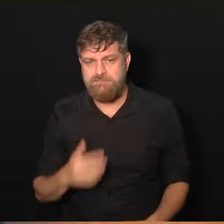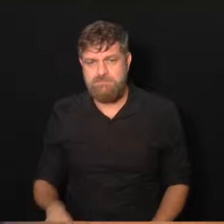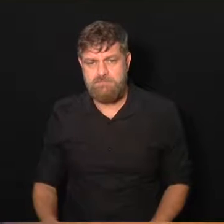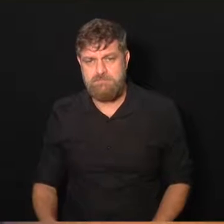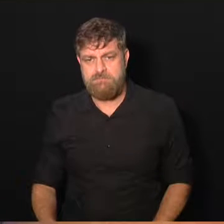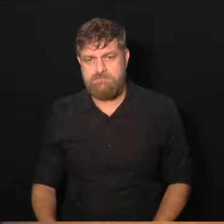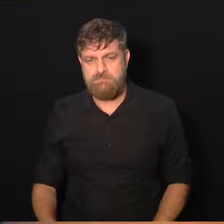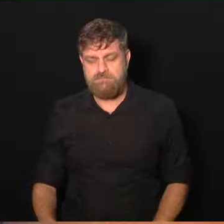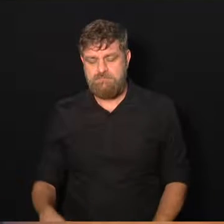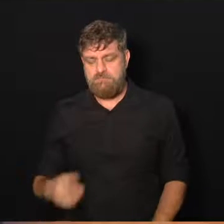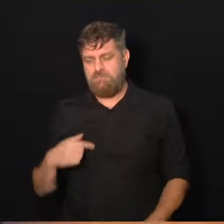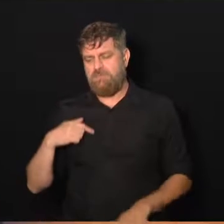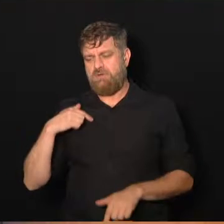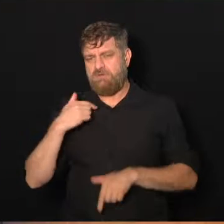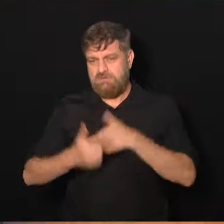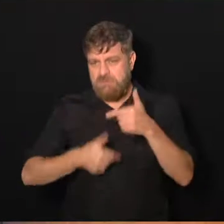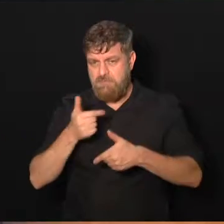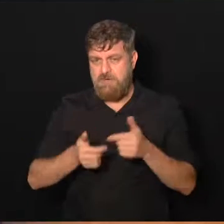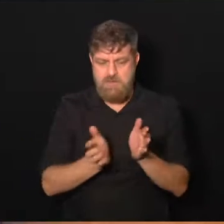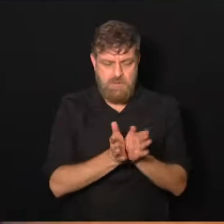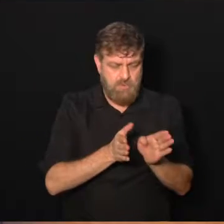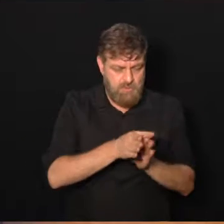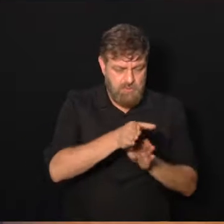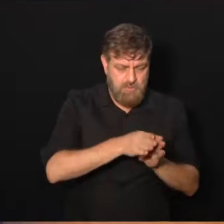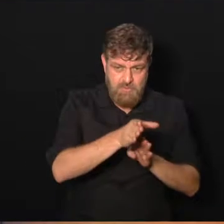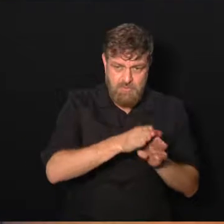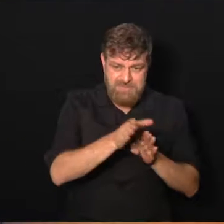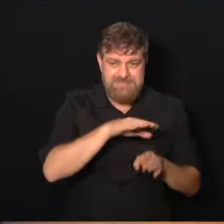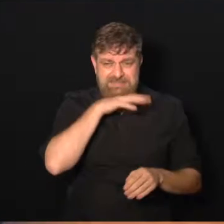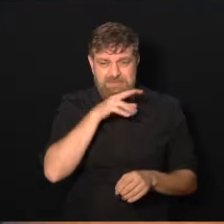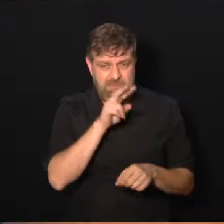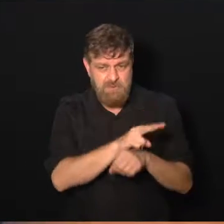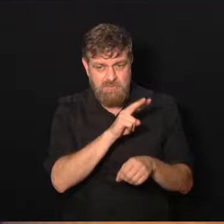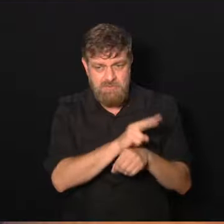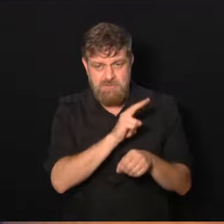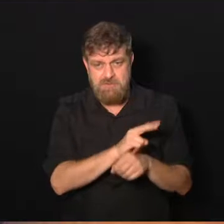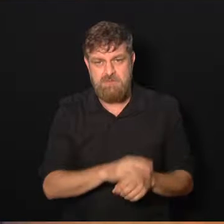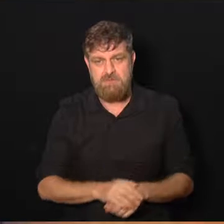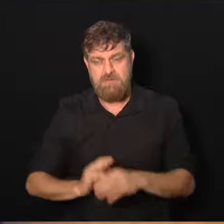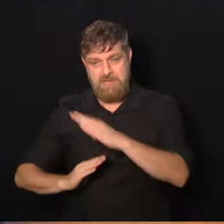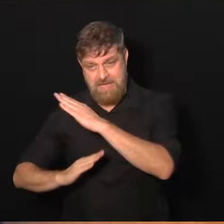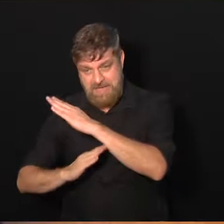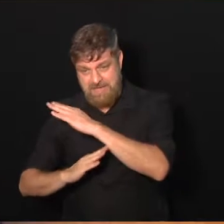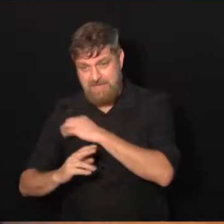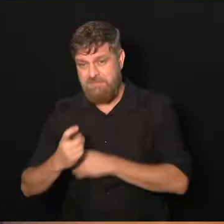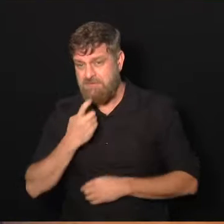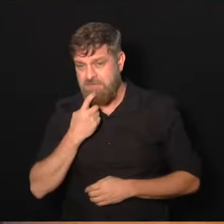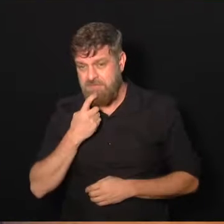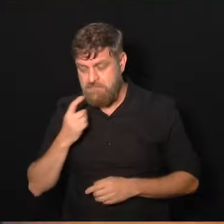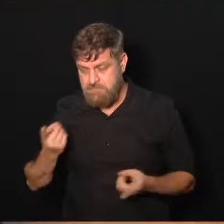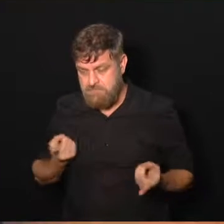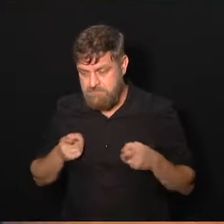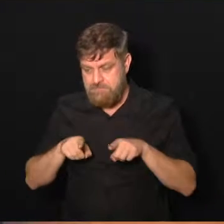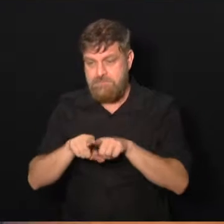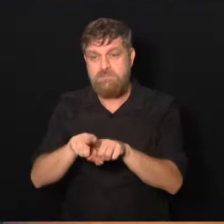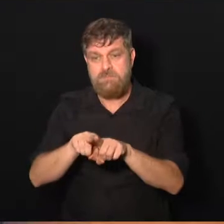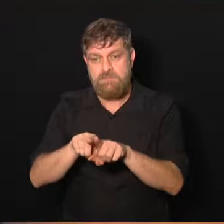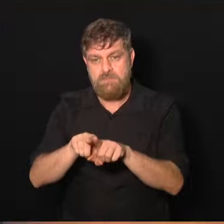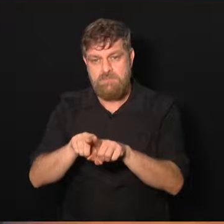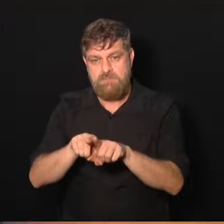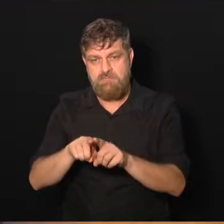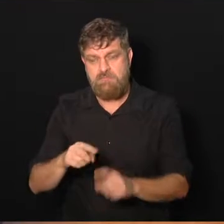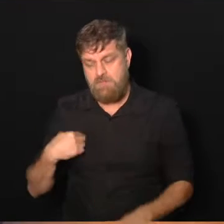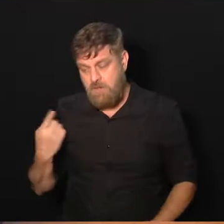de nós trabalharmos juntos, o Conselho e a Câmara Municipal, é nesse sentido, né?